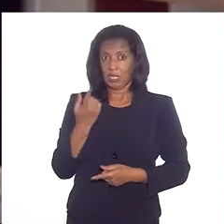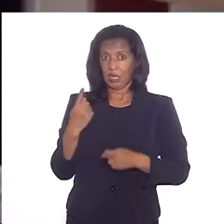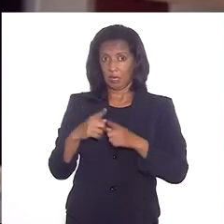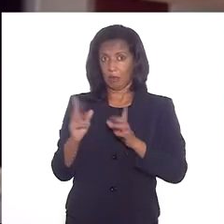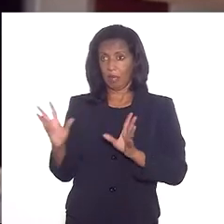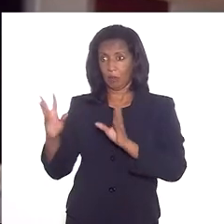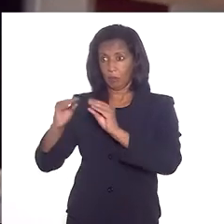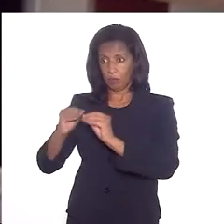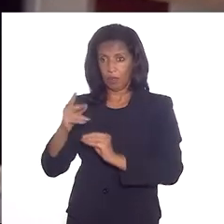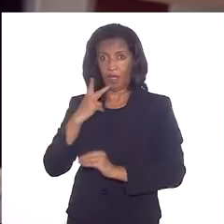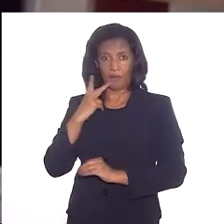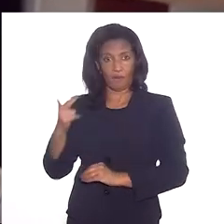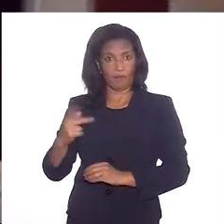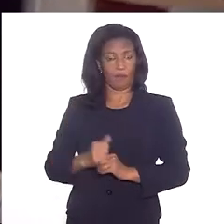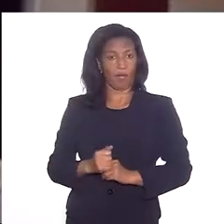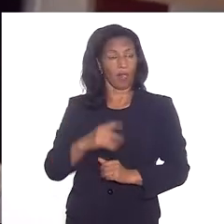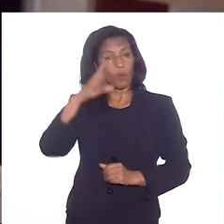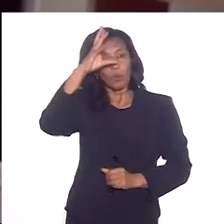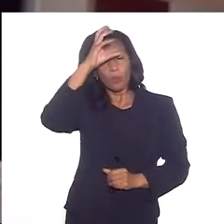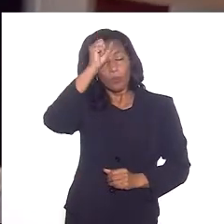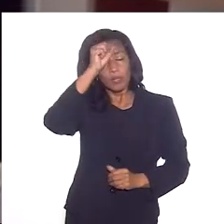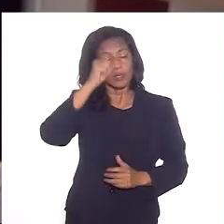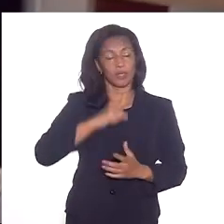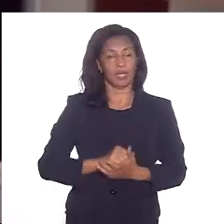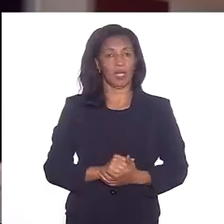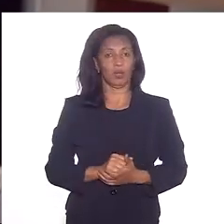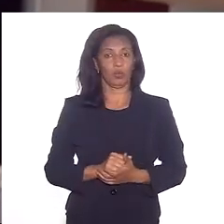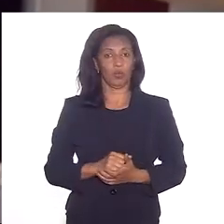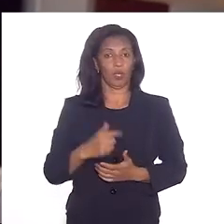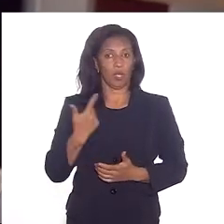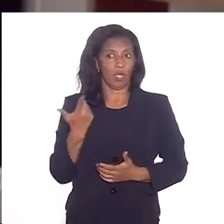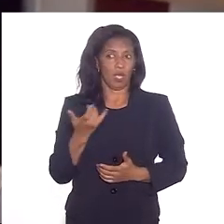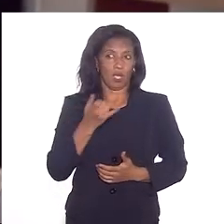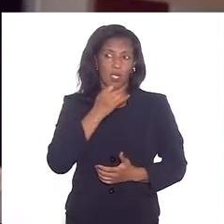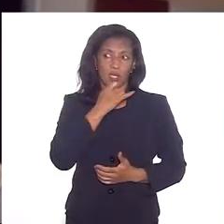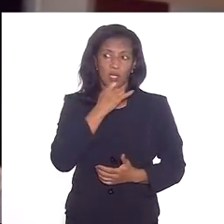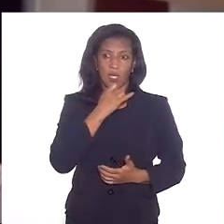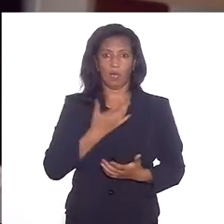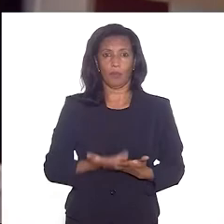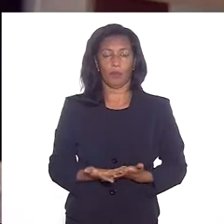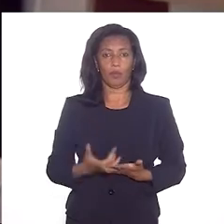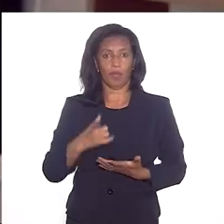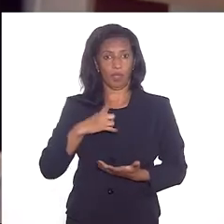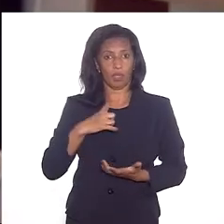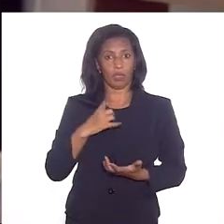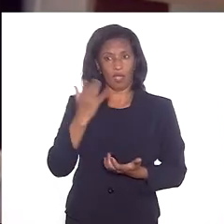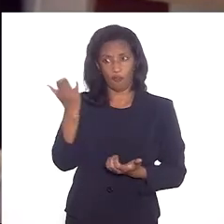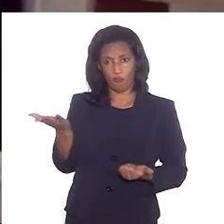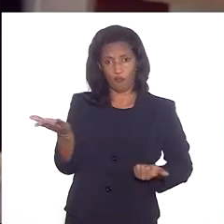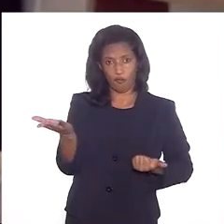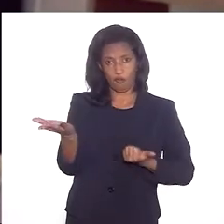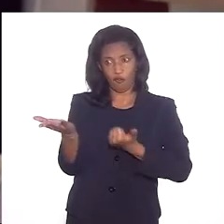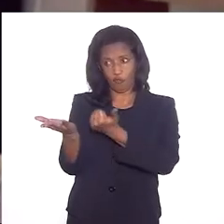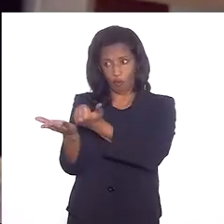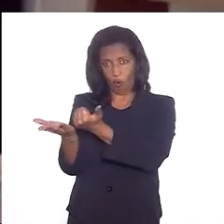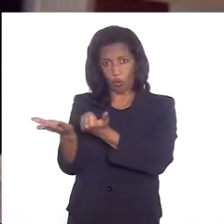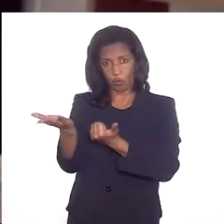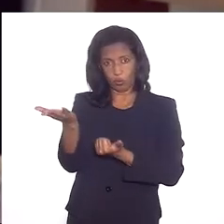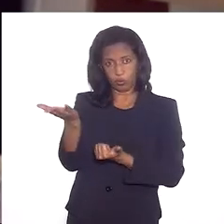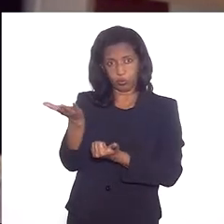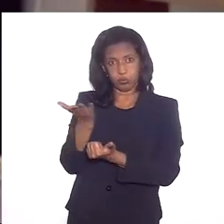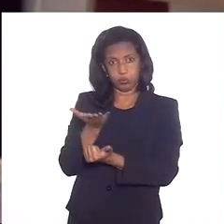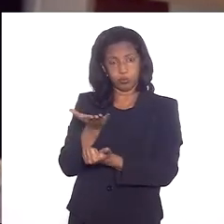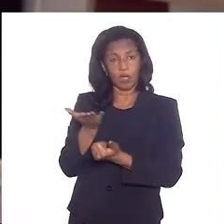queria complementar o que a Bel falou, essa questão do aprendizado. Por exemplo, teve fornadas que o levain foi